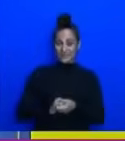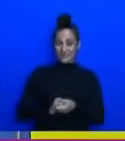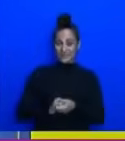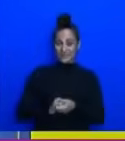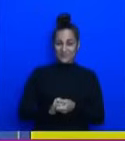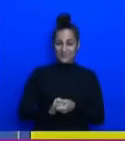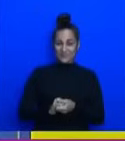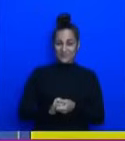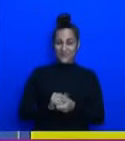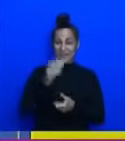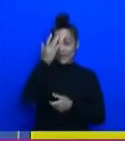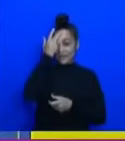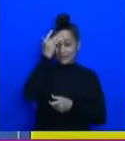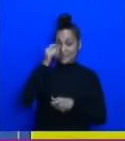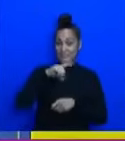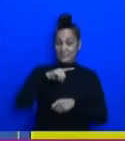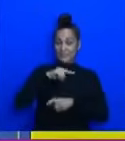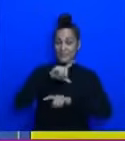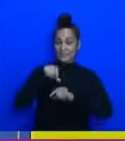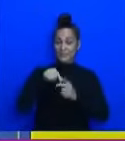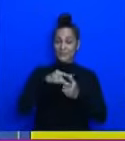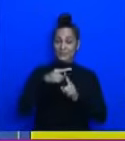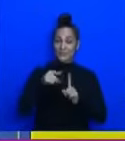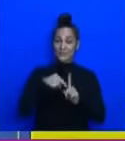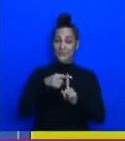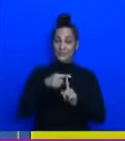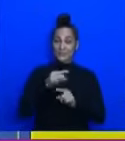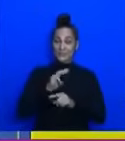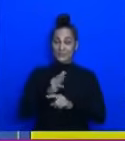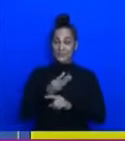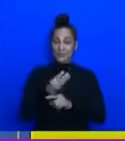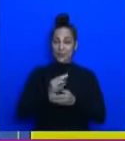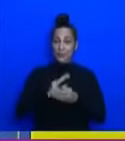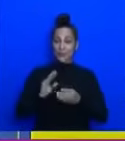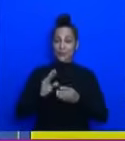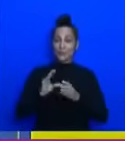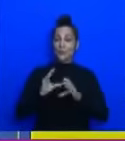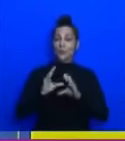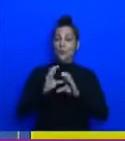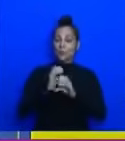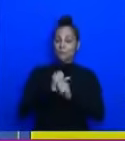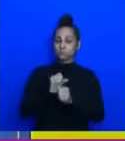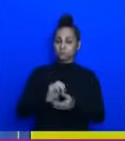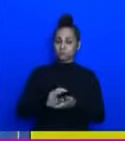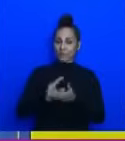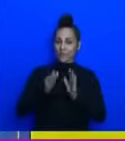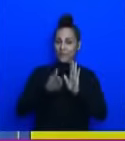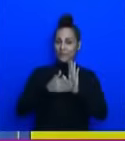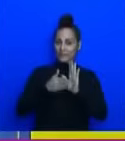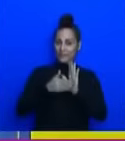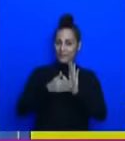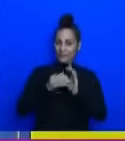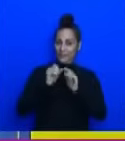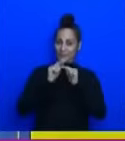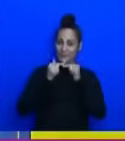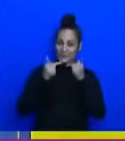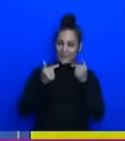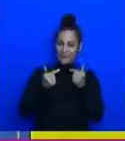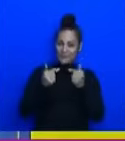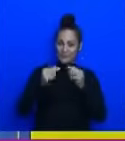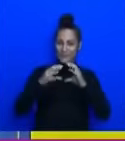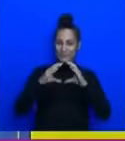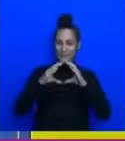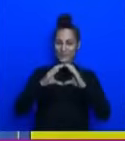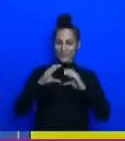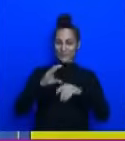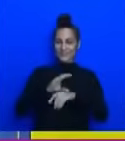15. Amanhã tem sorteio da Mais Milionária. O prêmio está acumulado. Aposte e boa sorte. Bola cinza 08.